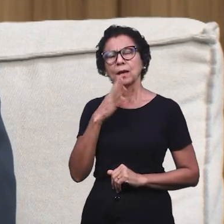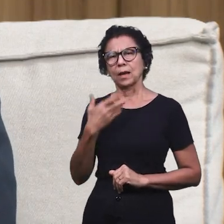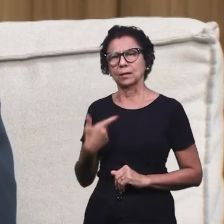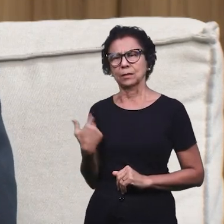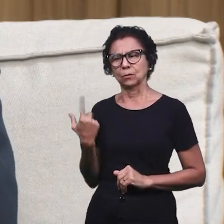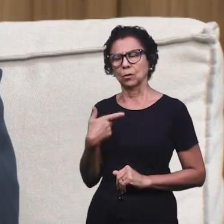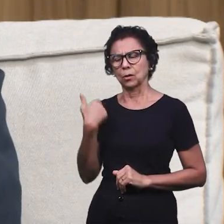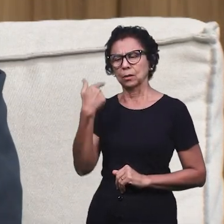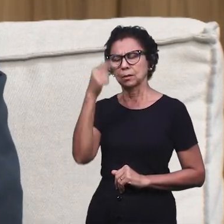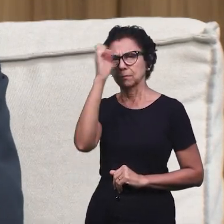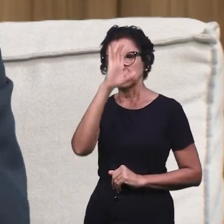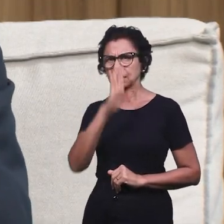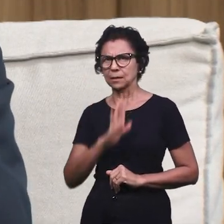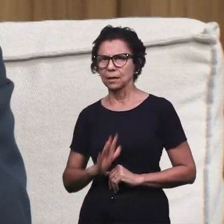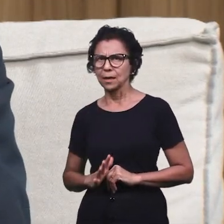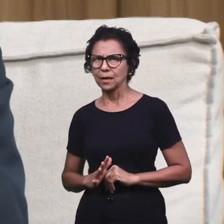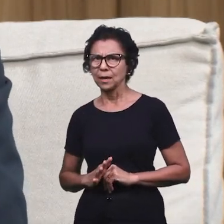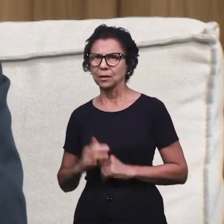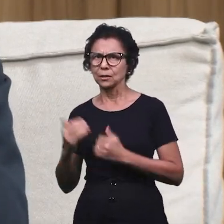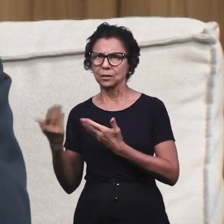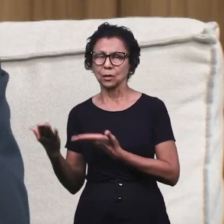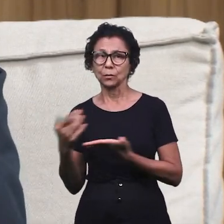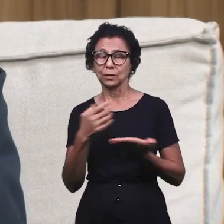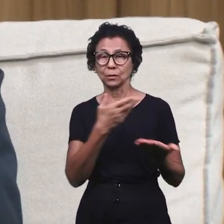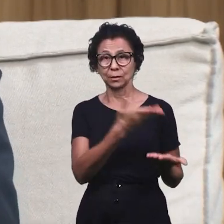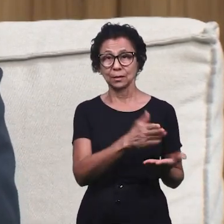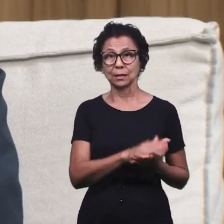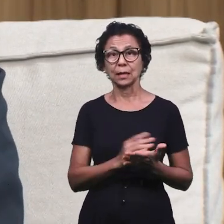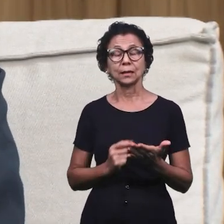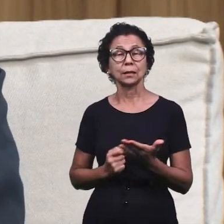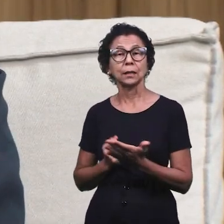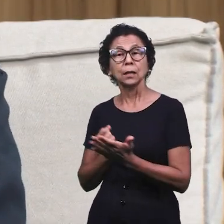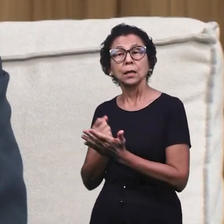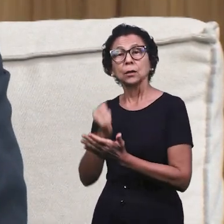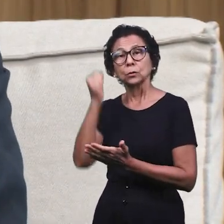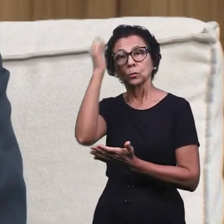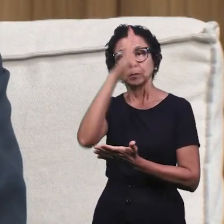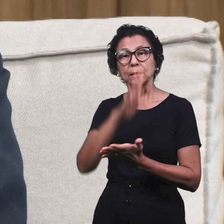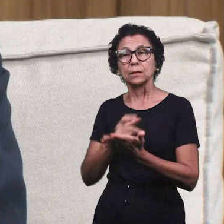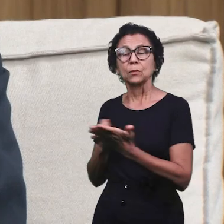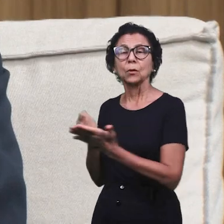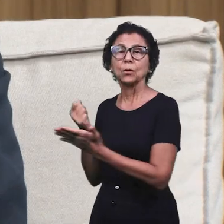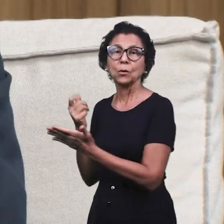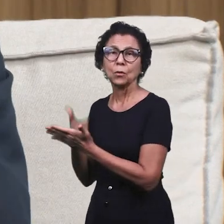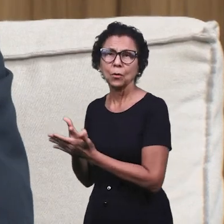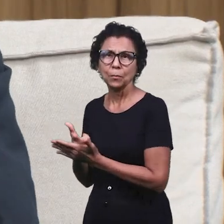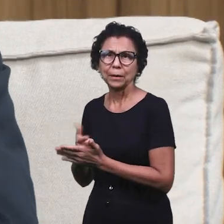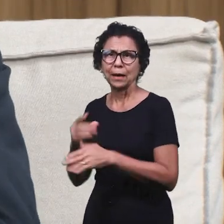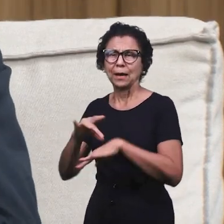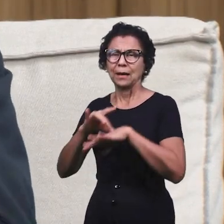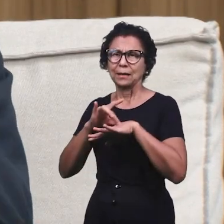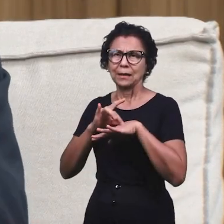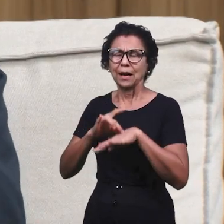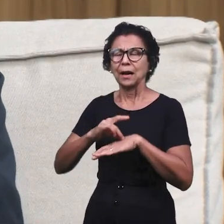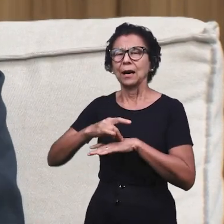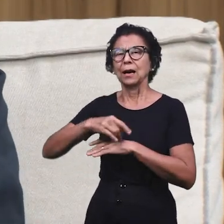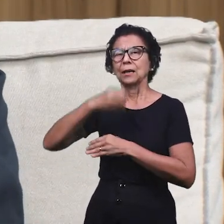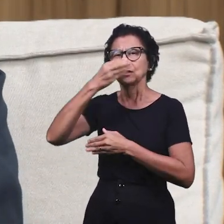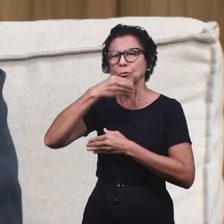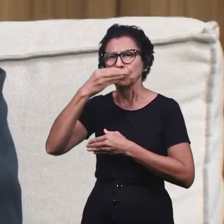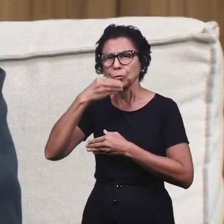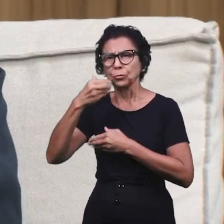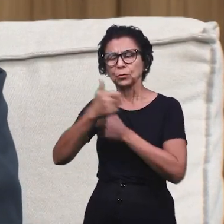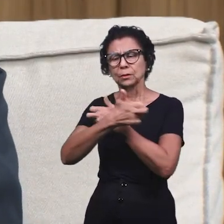produtos commodities, então frutas, alimento, que a gente é muito forte. Carne, né? Carne. Então, assim, na parte